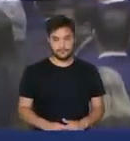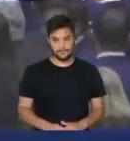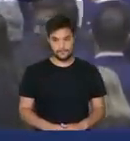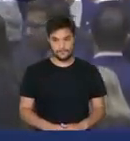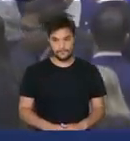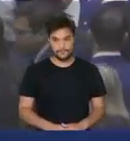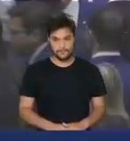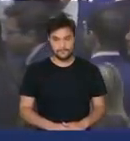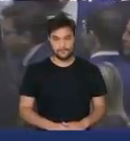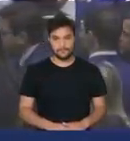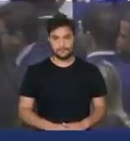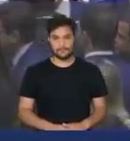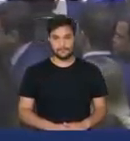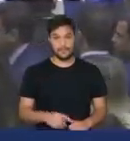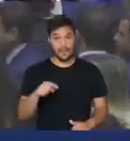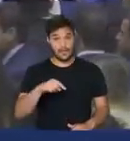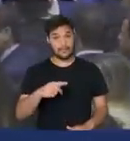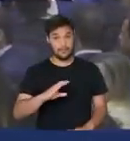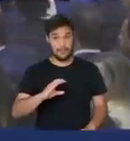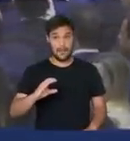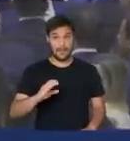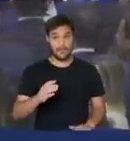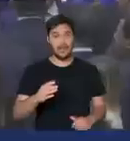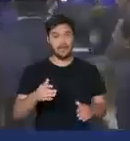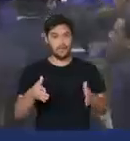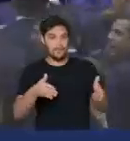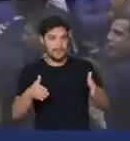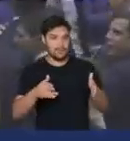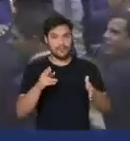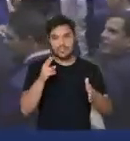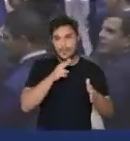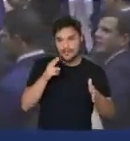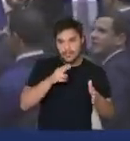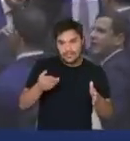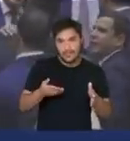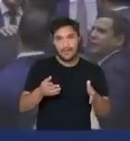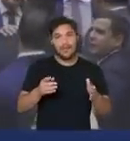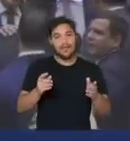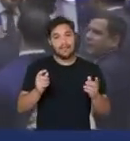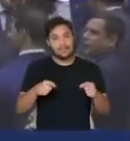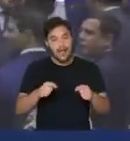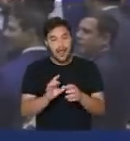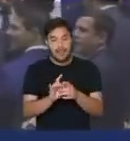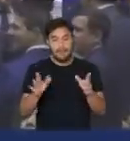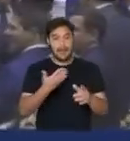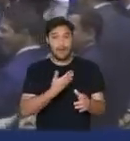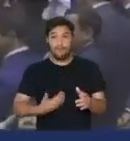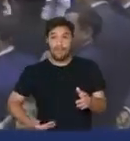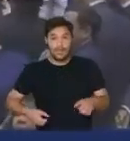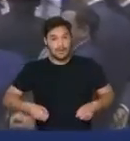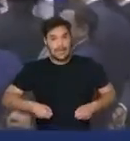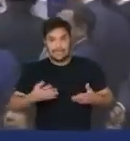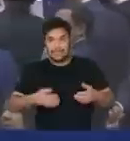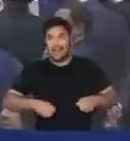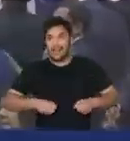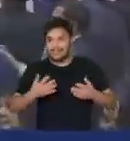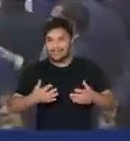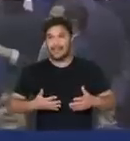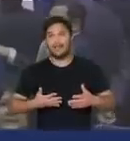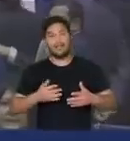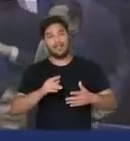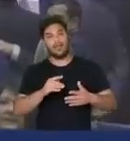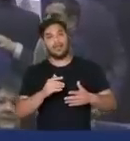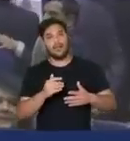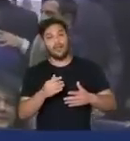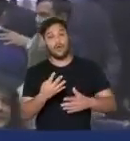95. Essa PEC do estado de emergência permite ao governo gastar por fora do teto de